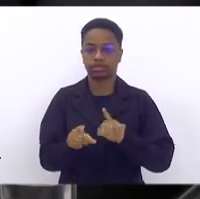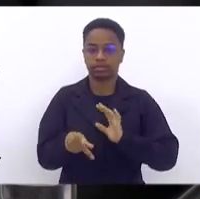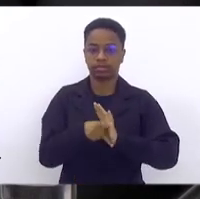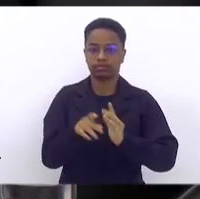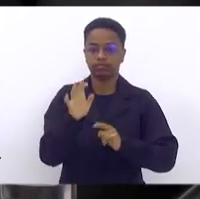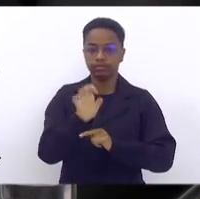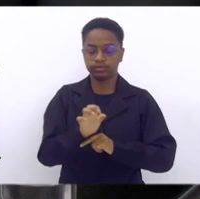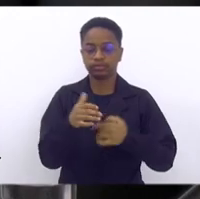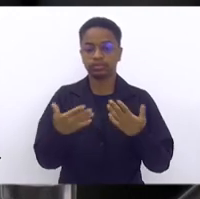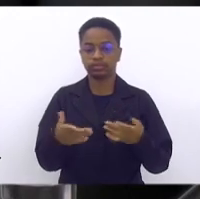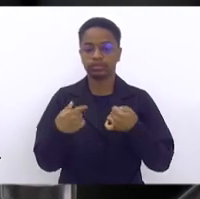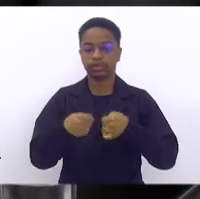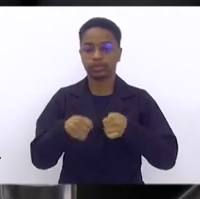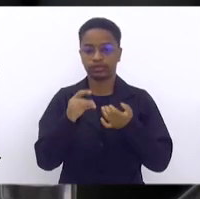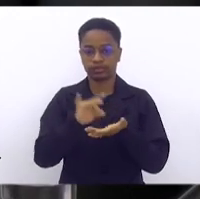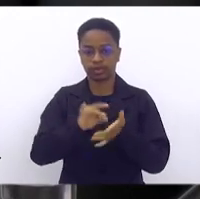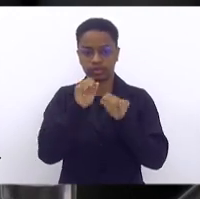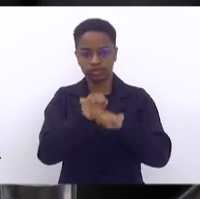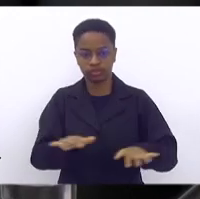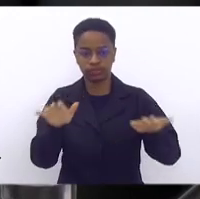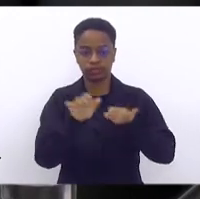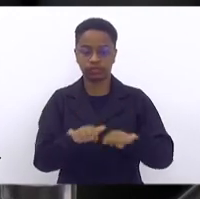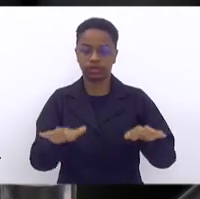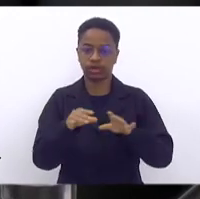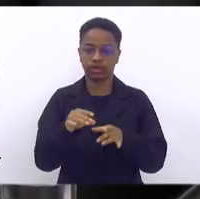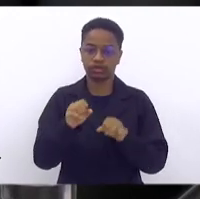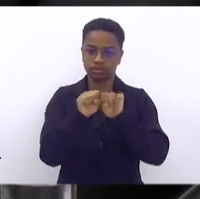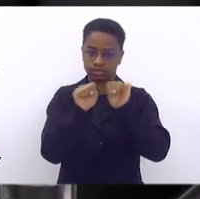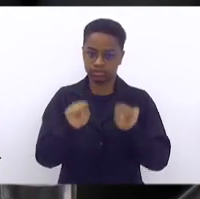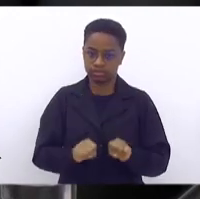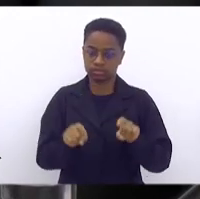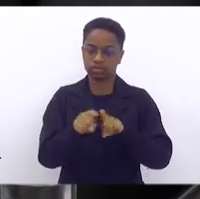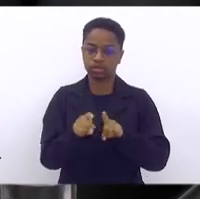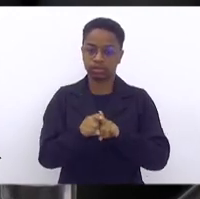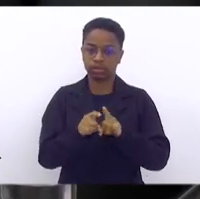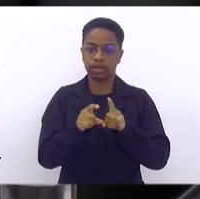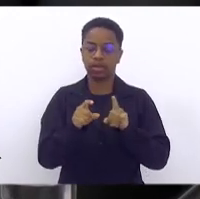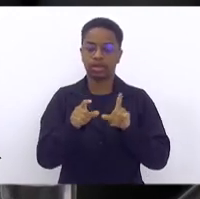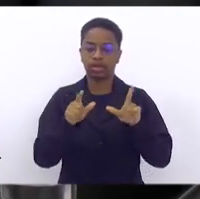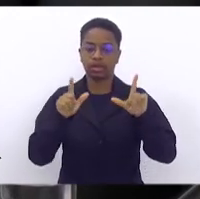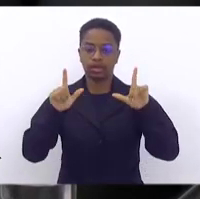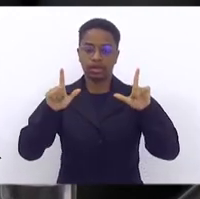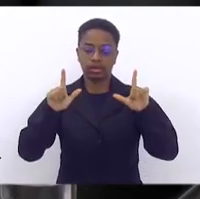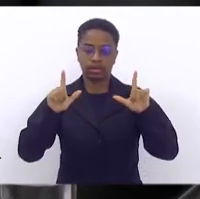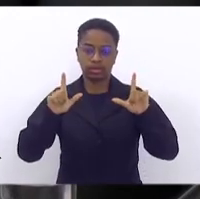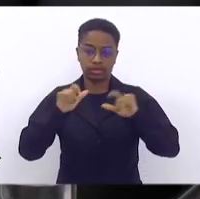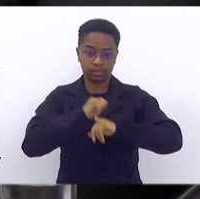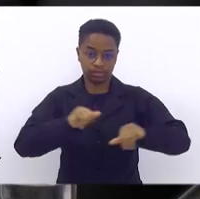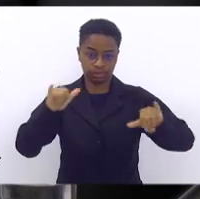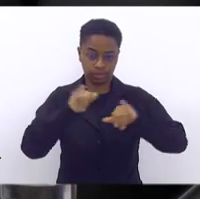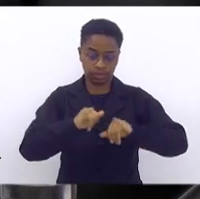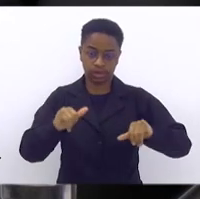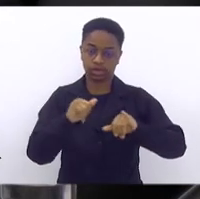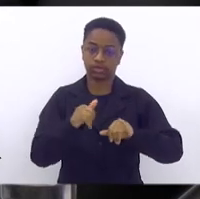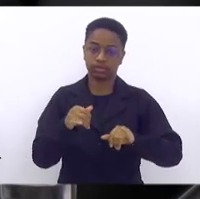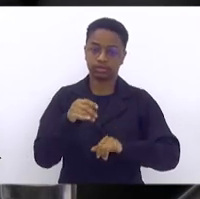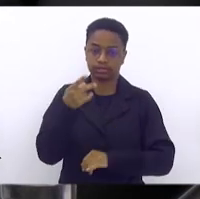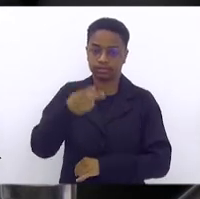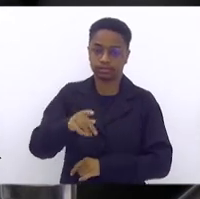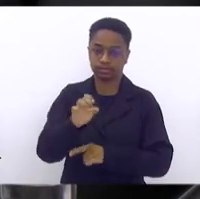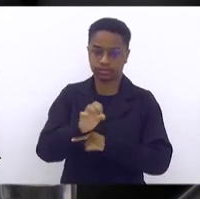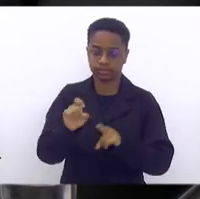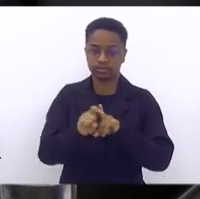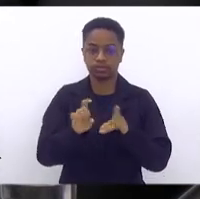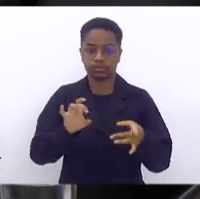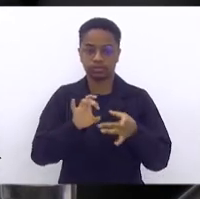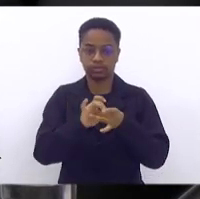ter a divulgação mais massiva mesmo do sistema, propaganda mesmo do Estado, outros entes também, como municípios.